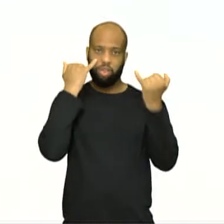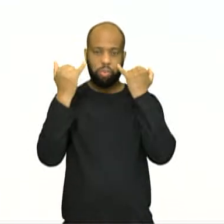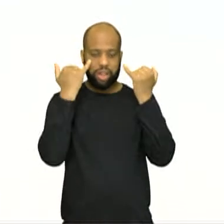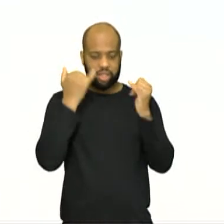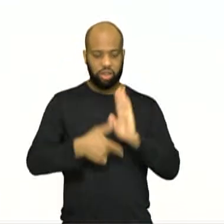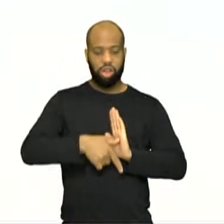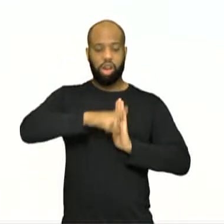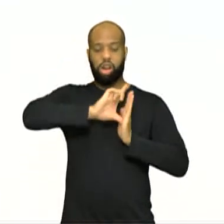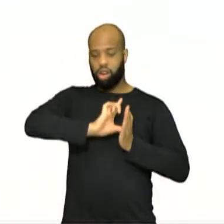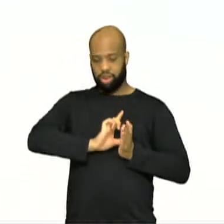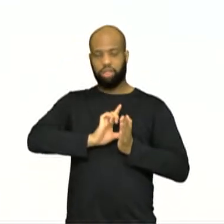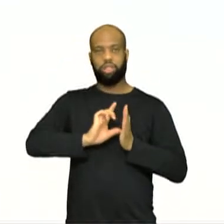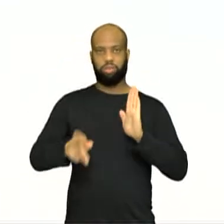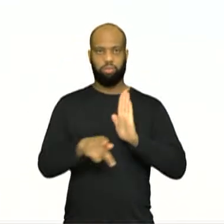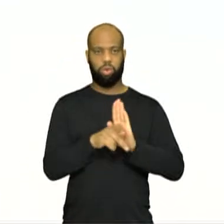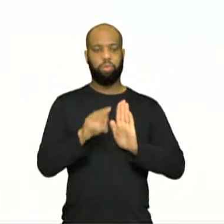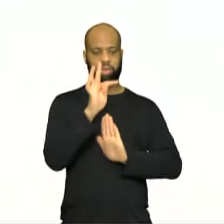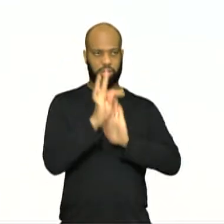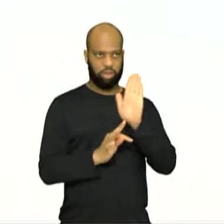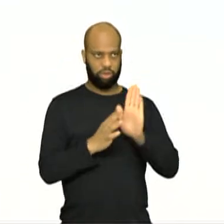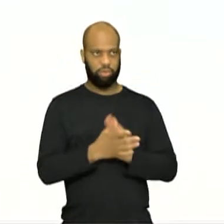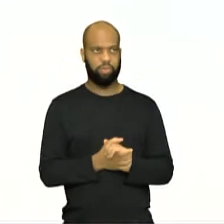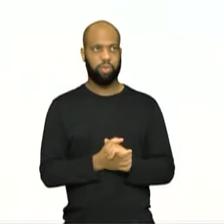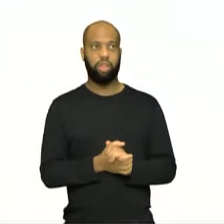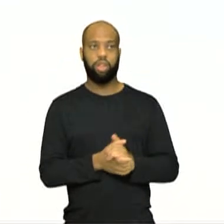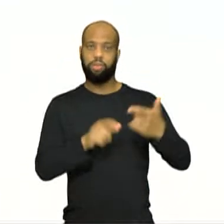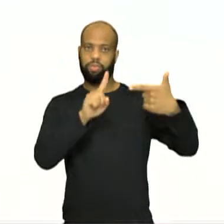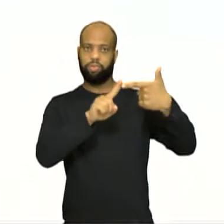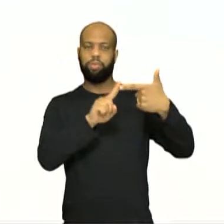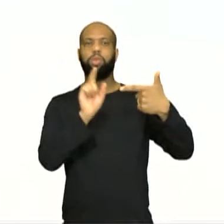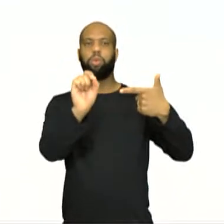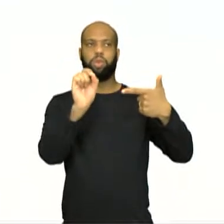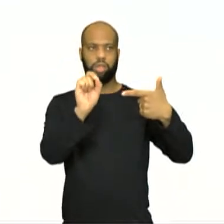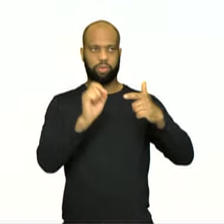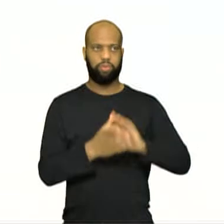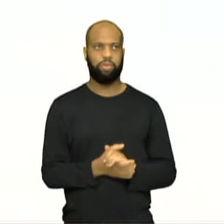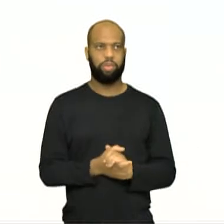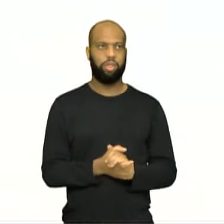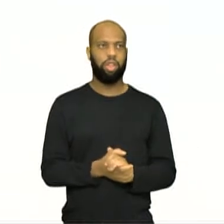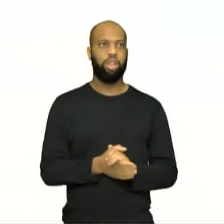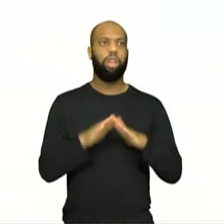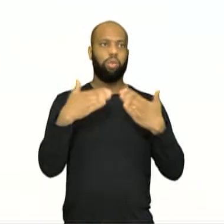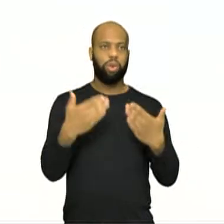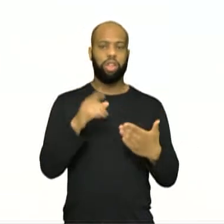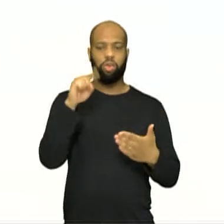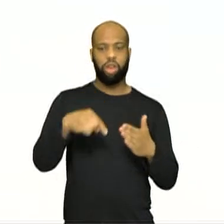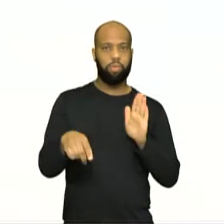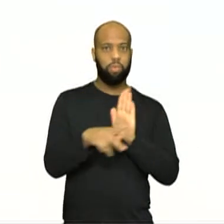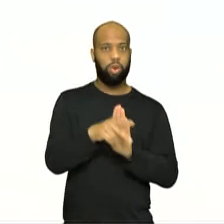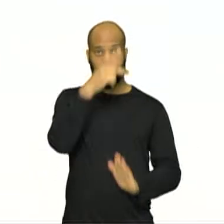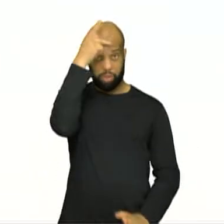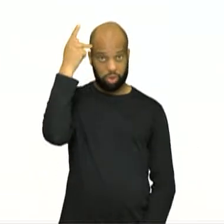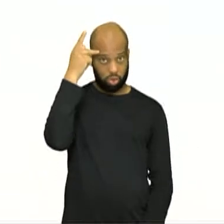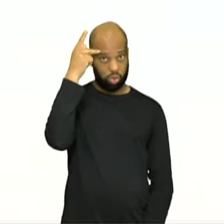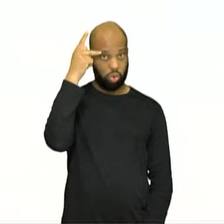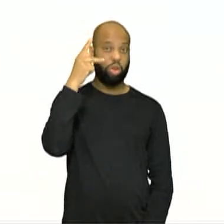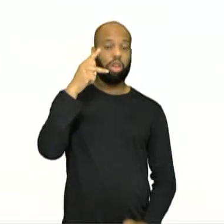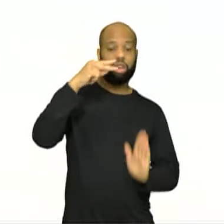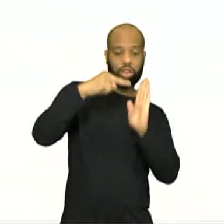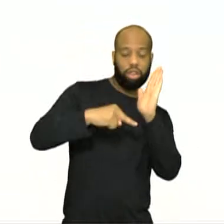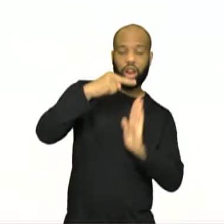já antecipada no texto. E subentendidos são deduzidos pelo leitor, sendo de